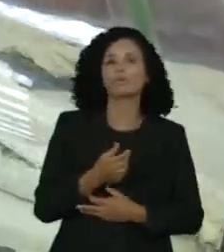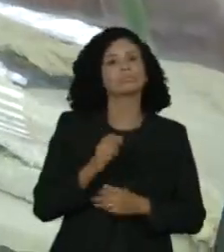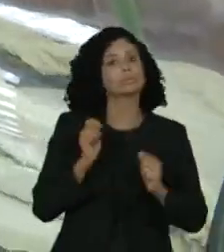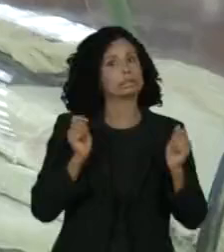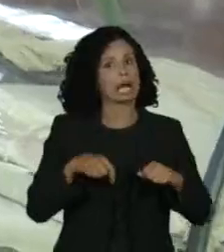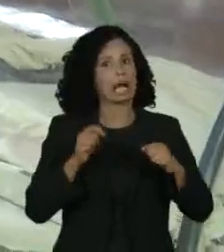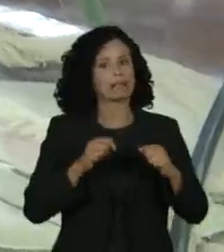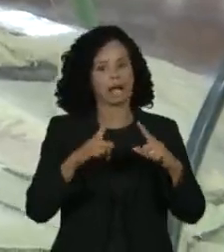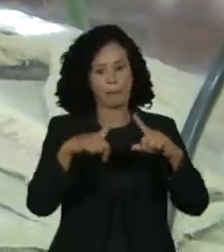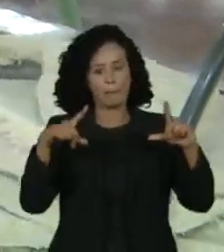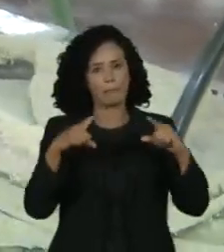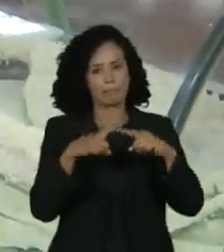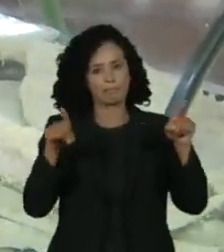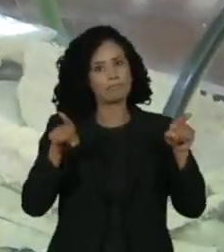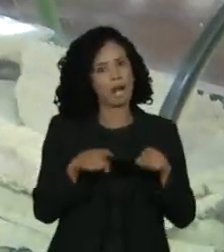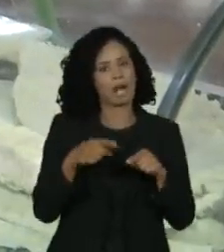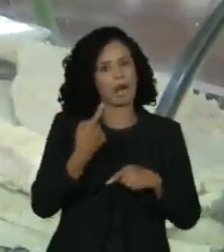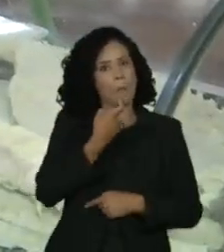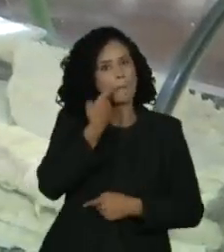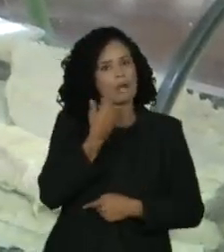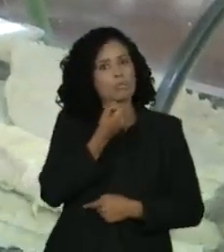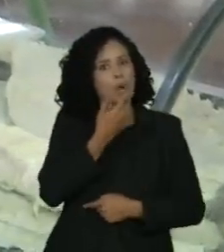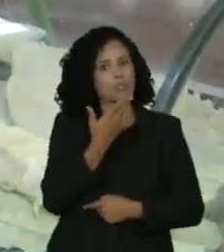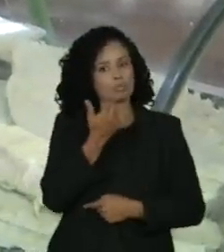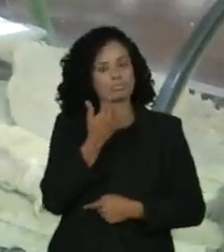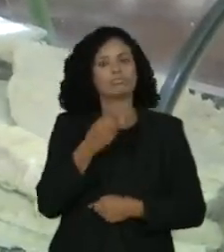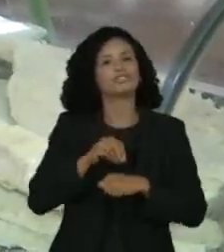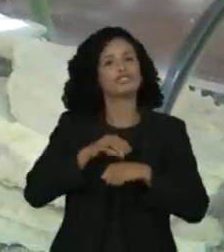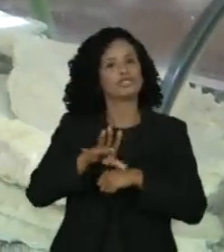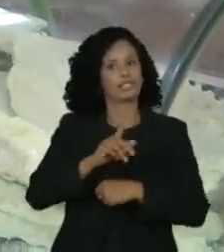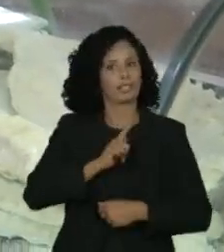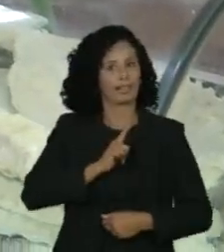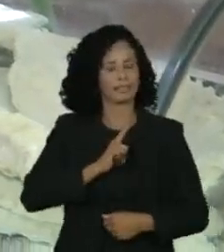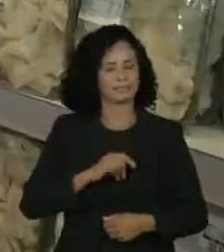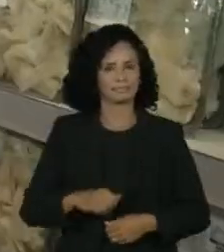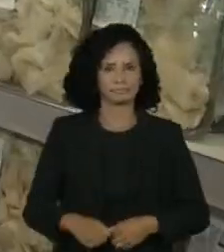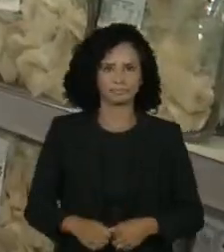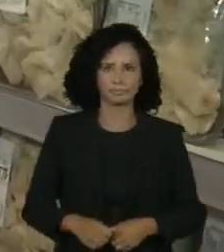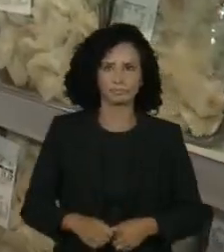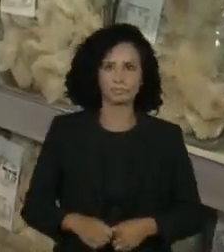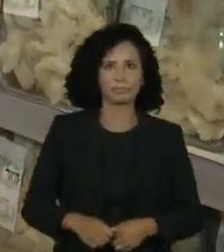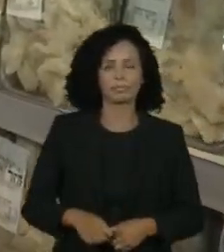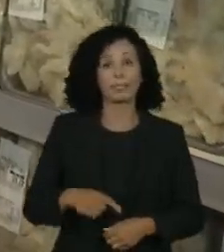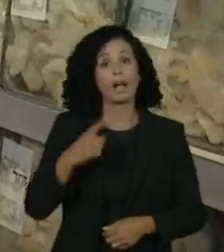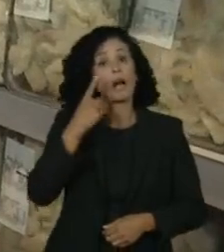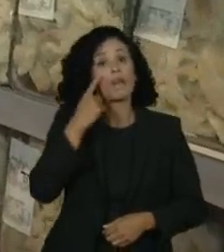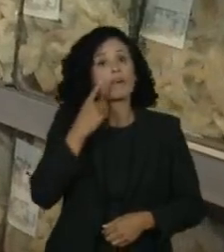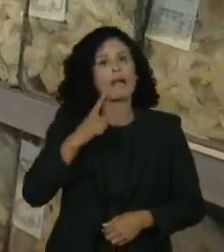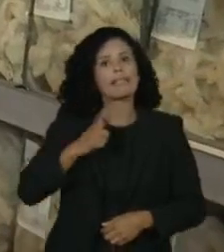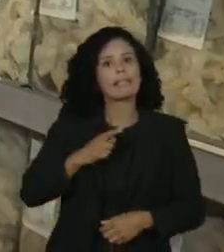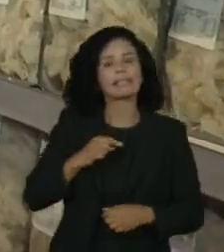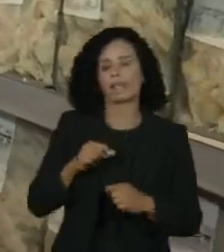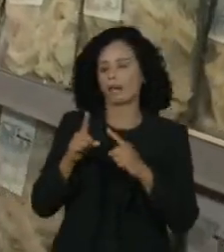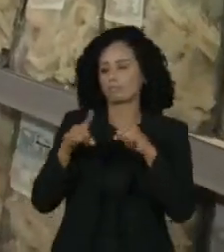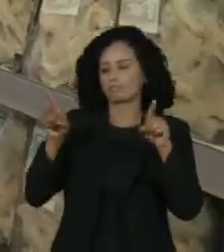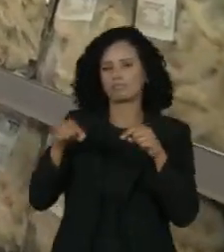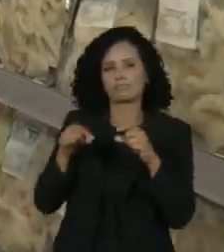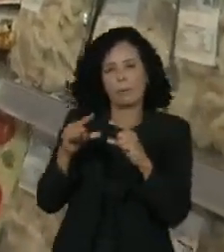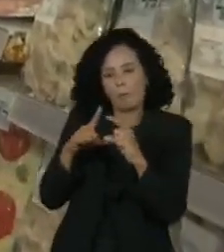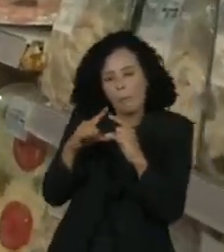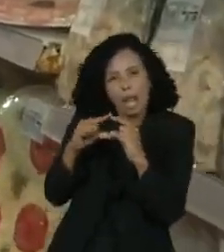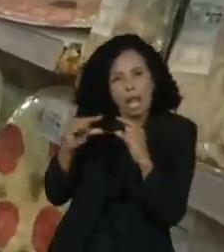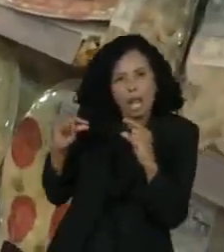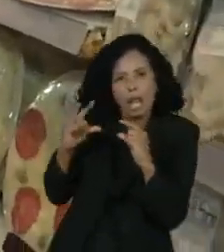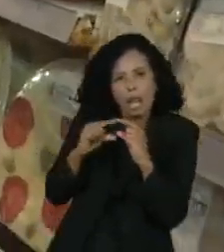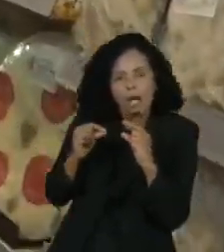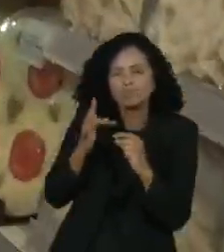a Silvia, nutricionista, dá as dicas. A gente tem uma opção. As lascas de bacalhau servem para dar aquele sabor,